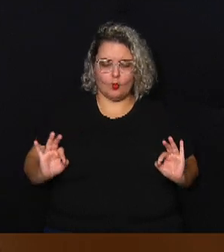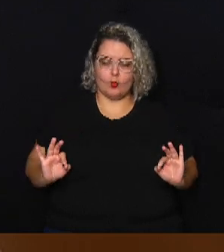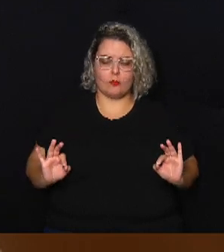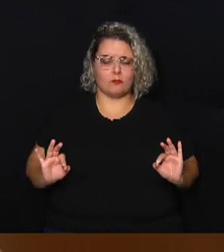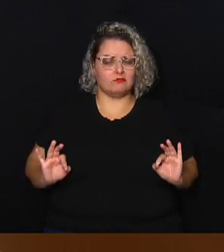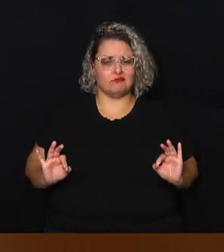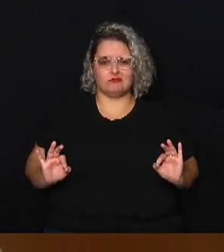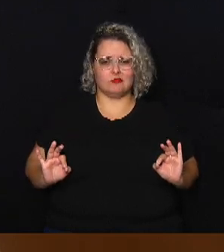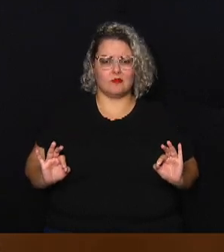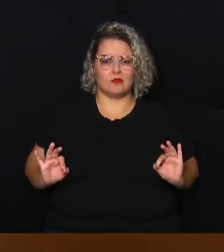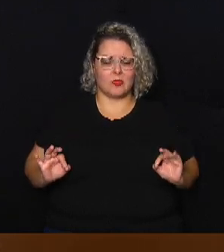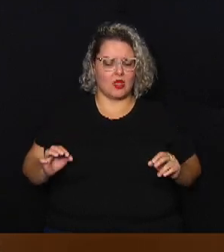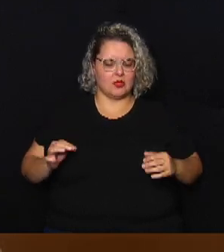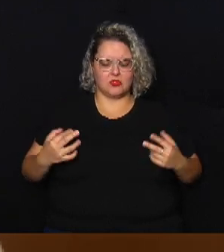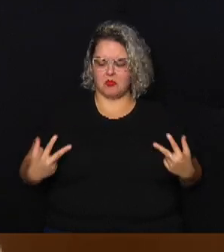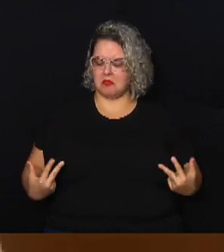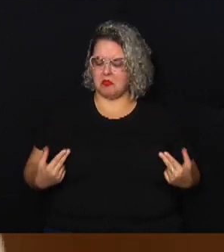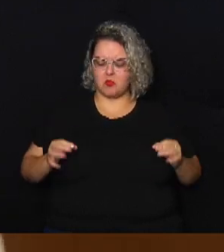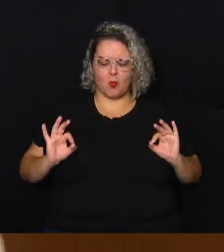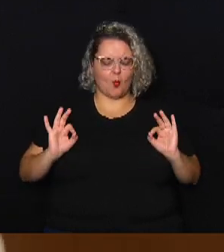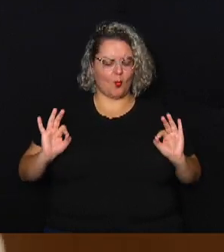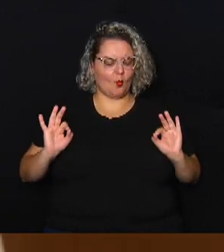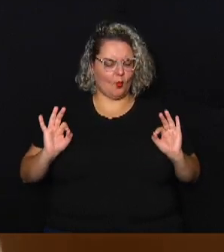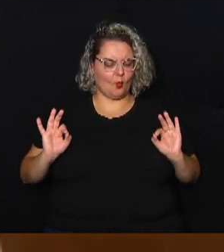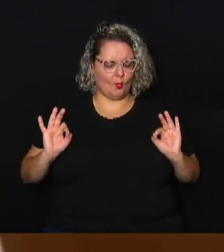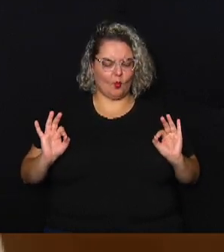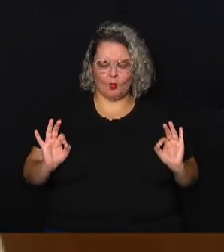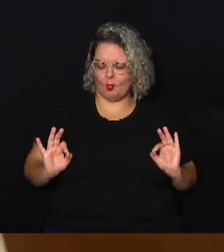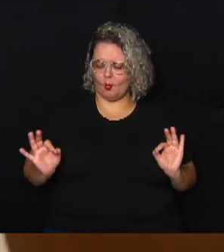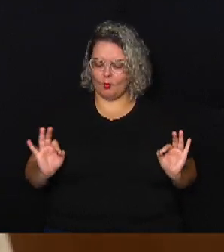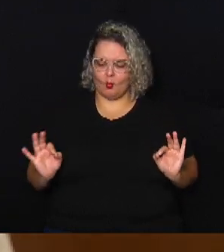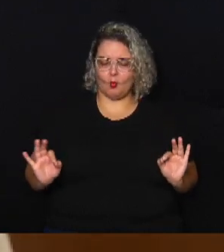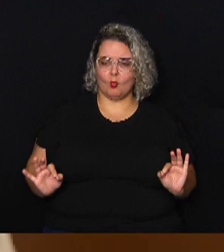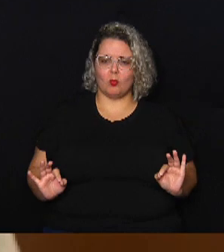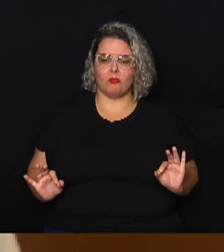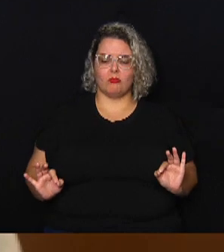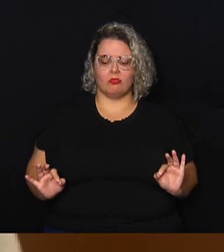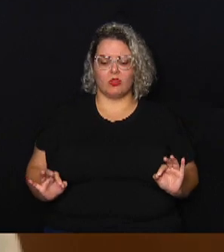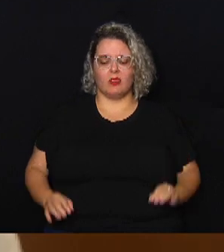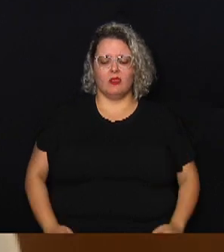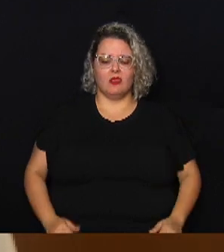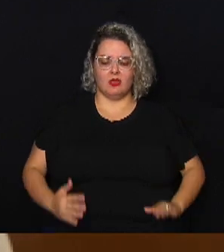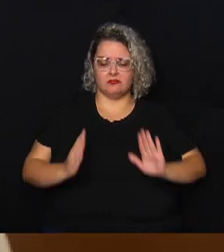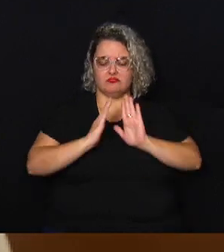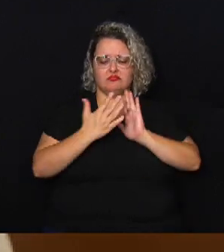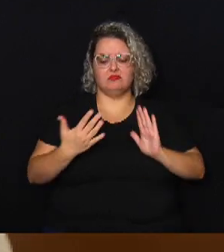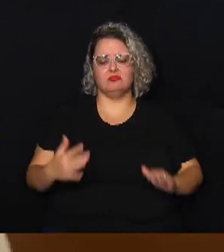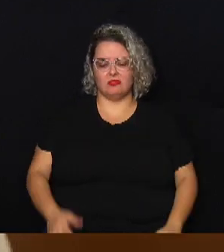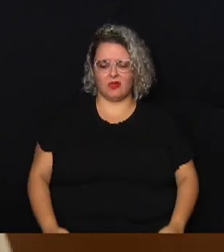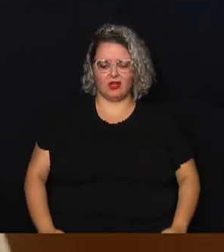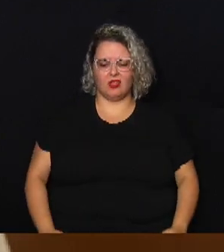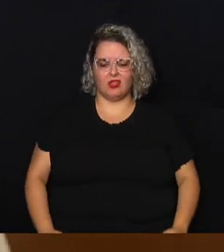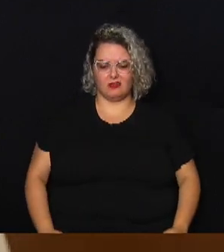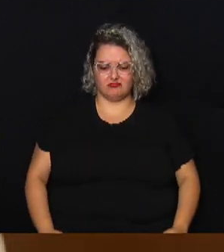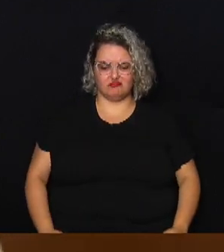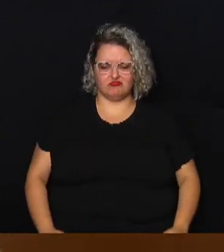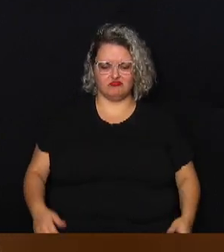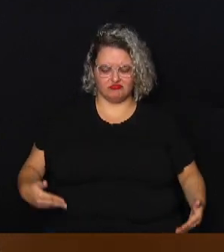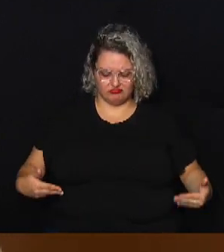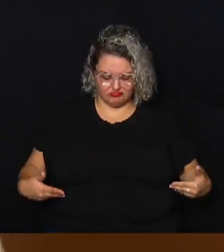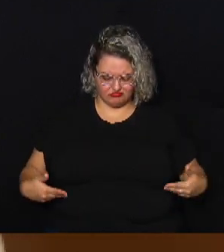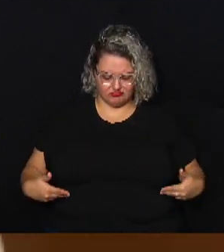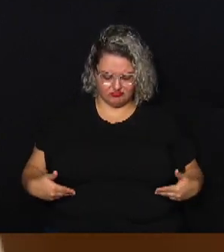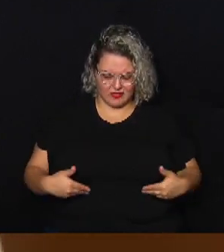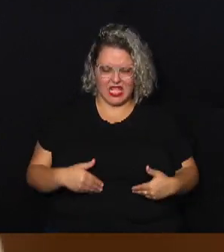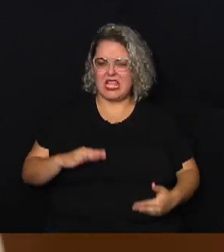ficado excelente. Às vezes ela pode resolver o problema dela, mas ela vai continuar insatisfeita, talvez pela cicatriz, talvez por qualquer assimetria